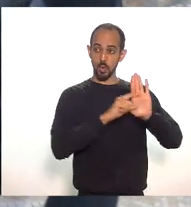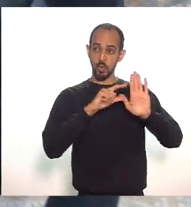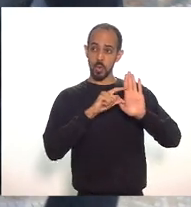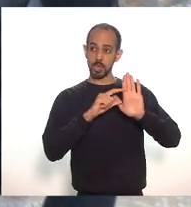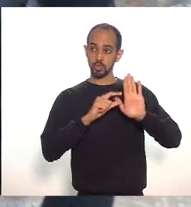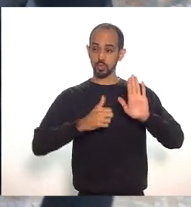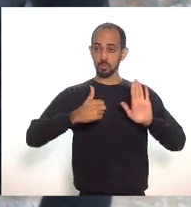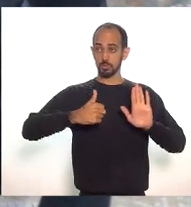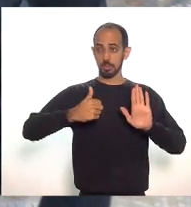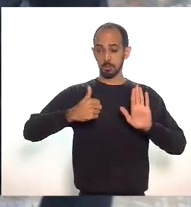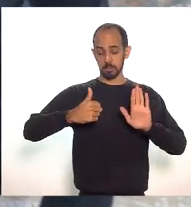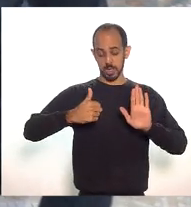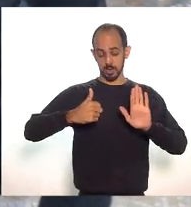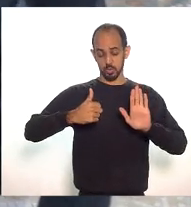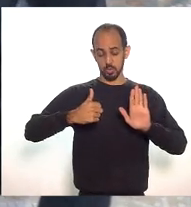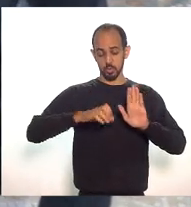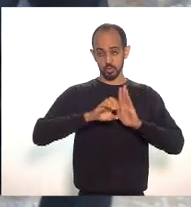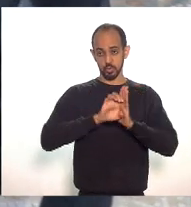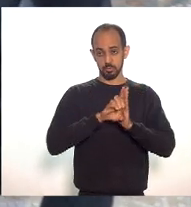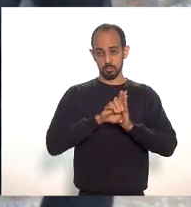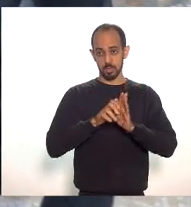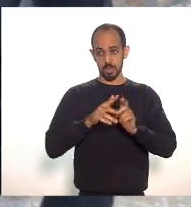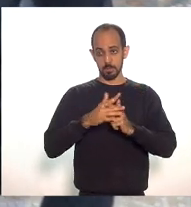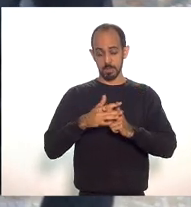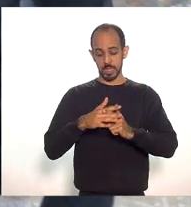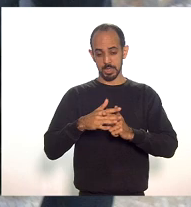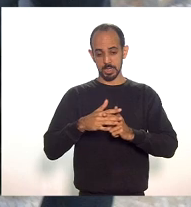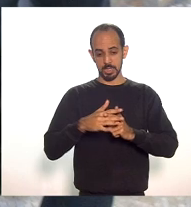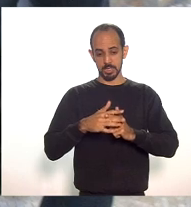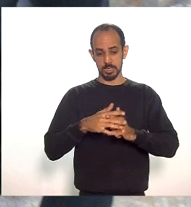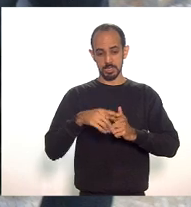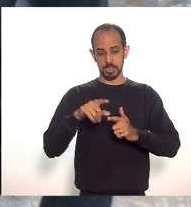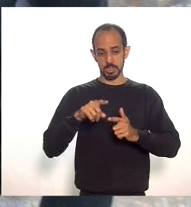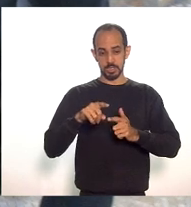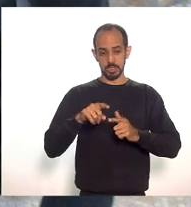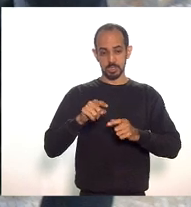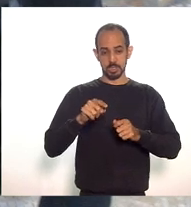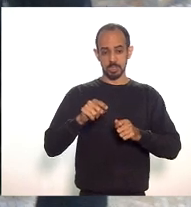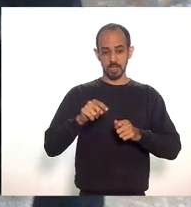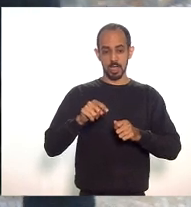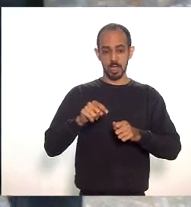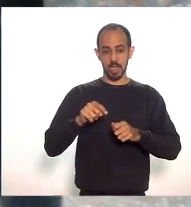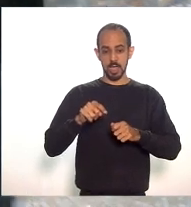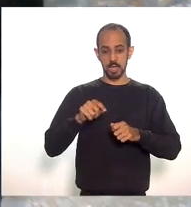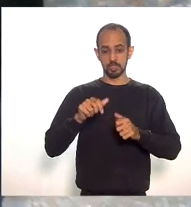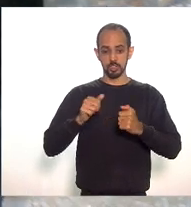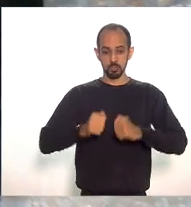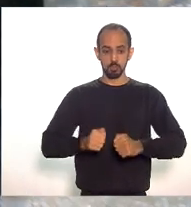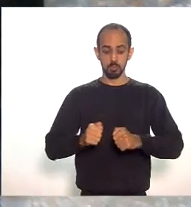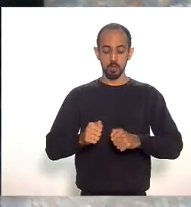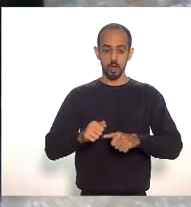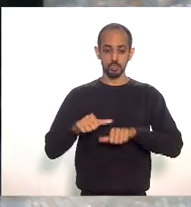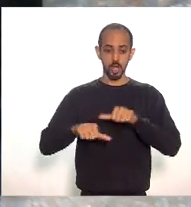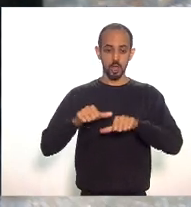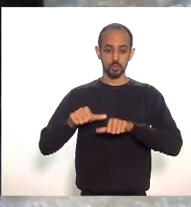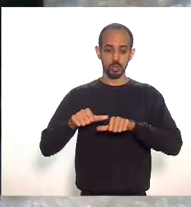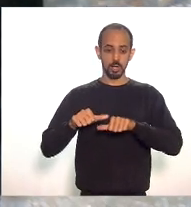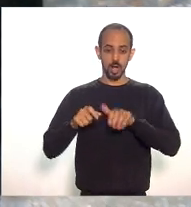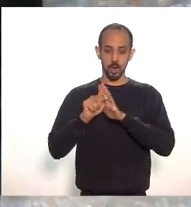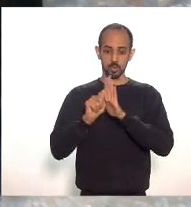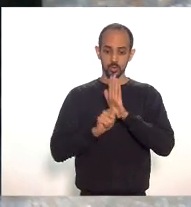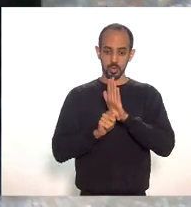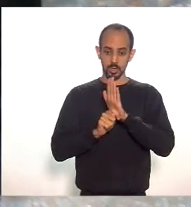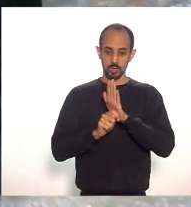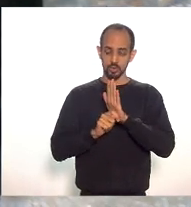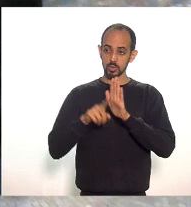de uma das emendas propostas com anuência você nesse do plenário poderíamos alterar o te dizendo fica o poder executivo